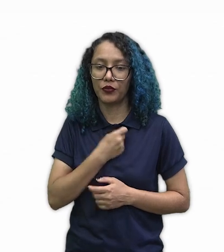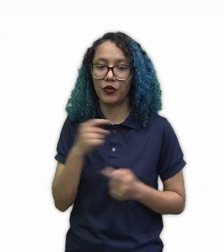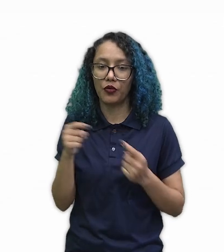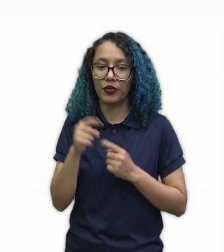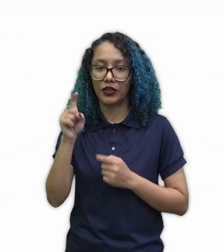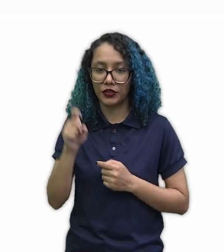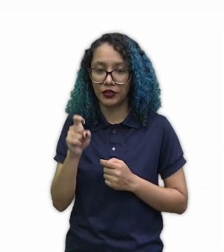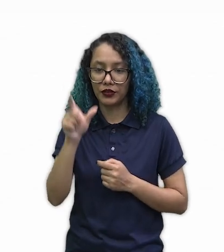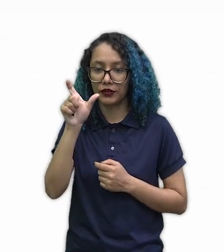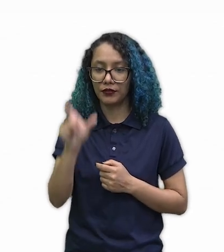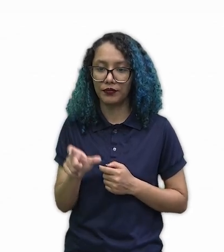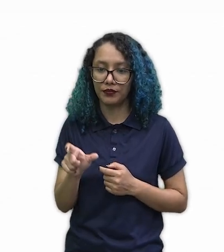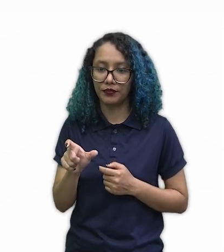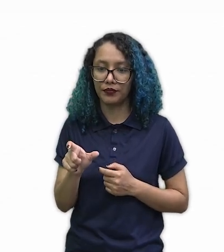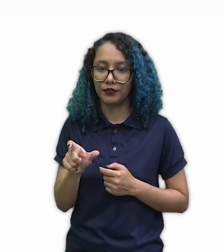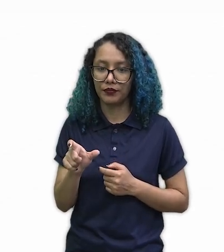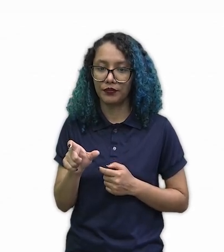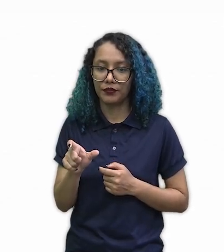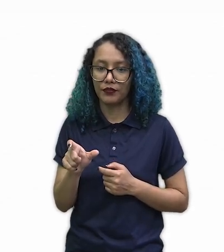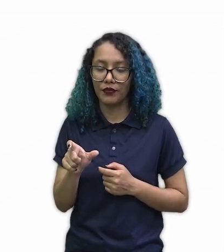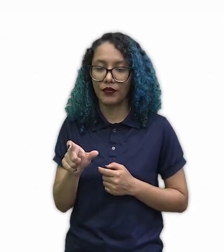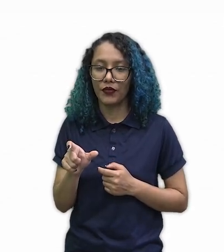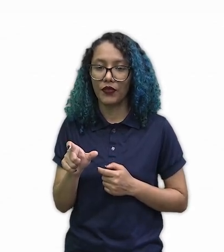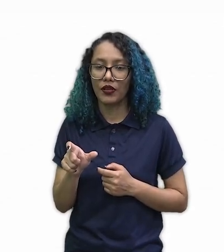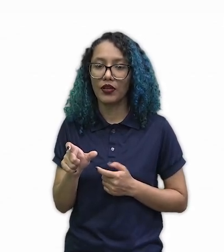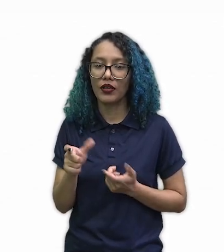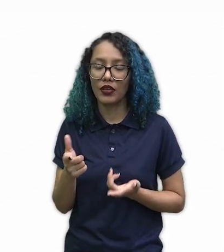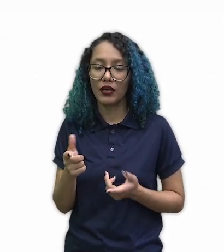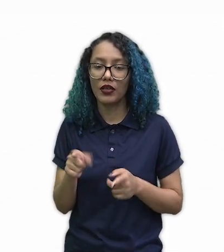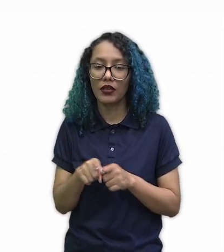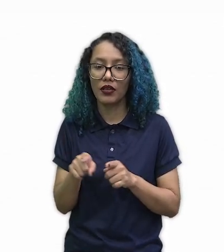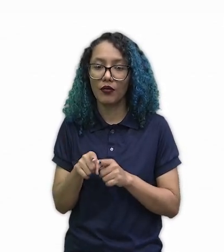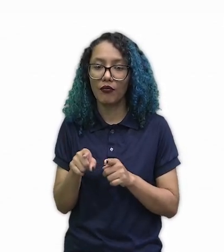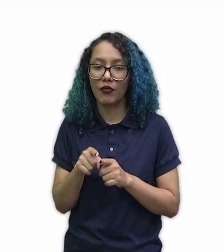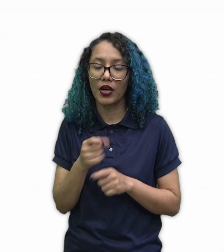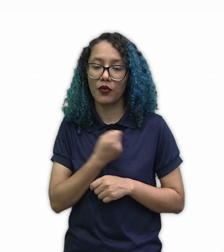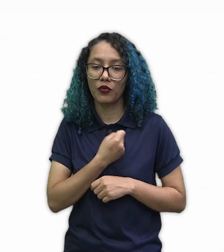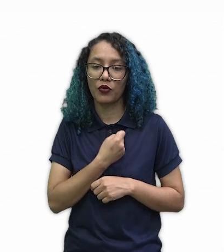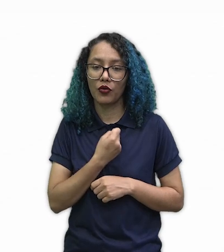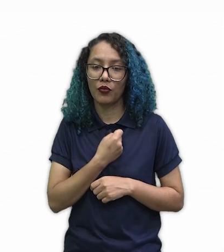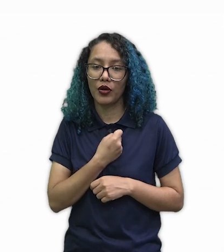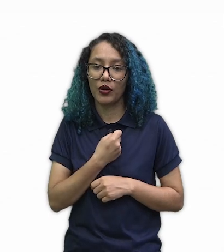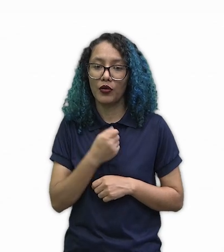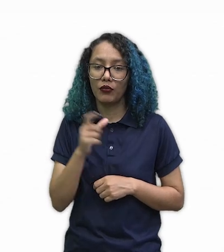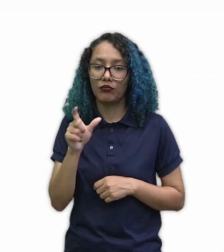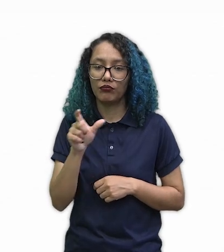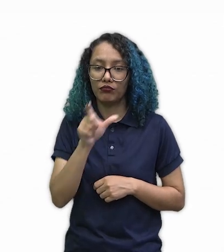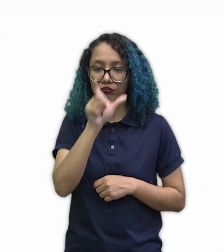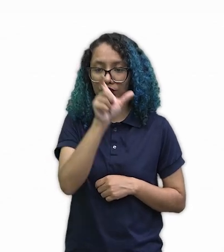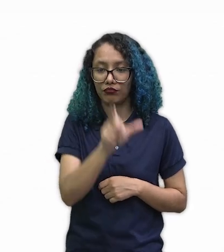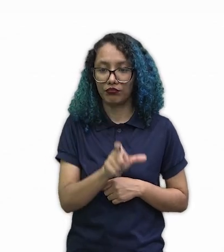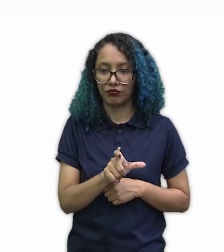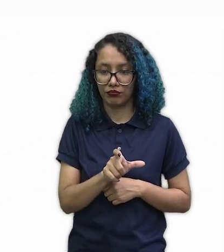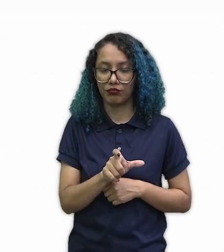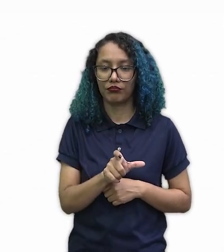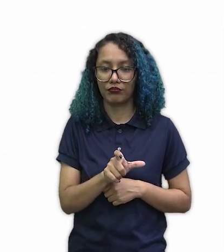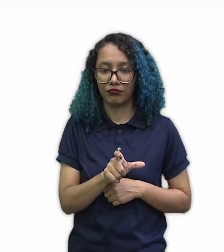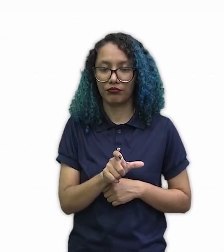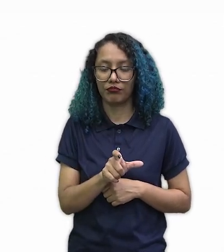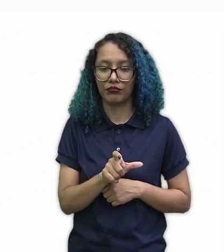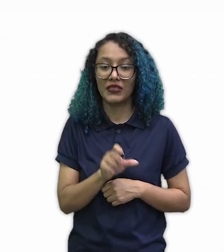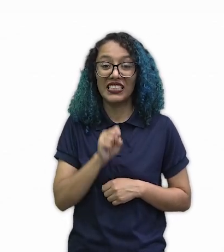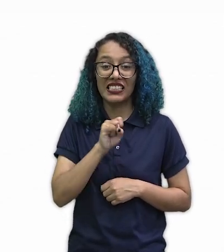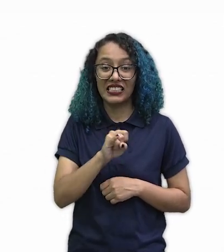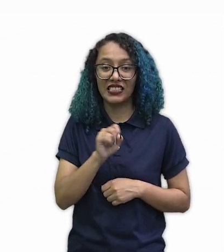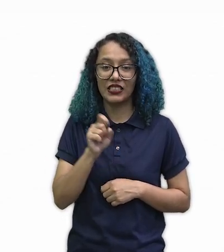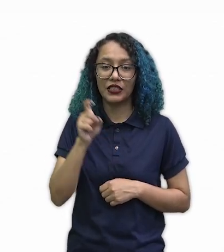na coluna da esquerda, tá? E o valor do logaritmo do valor na coluna da direita. Quando x